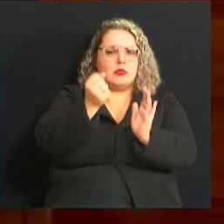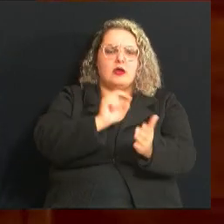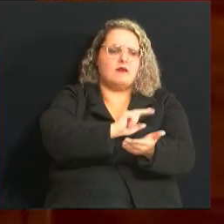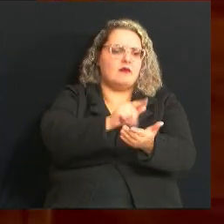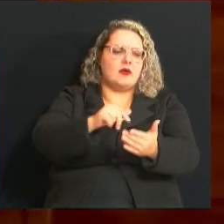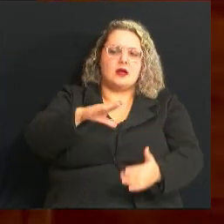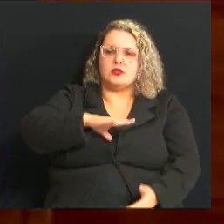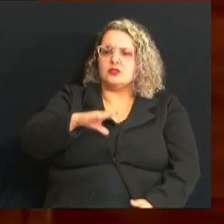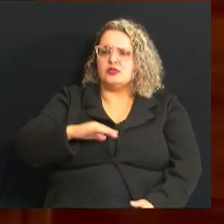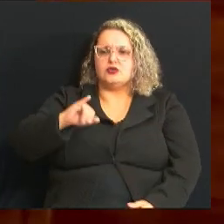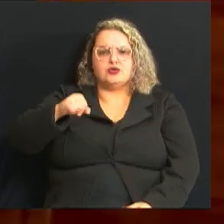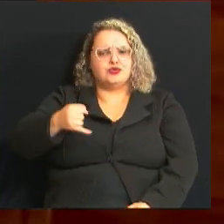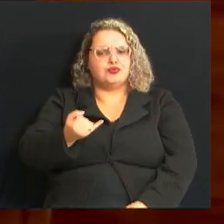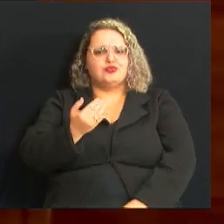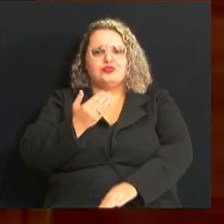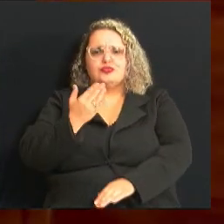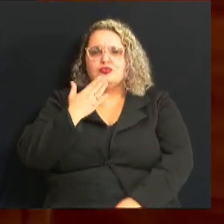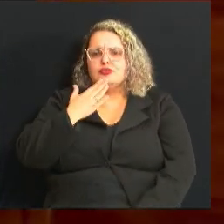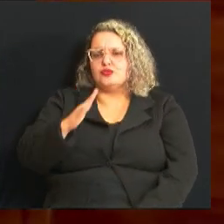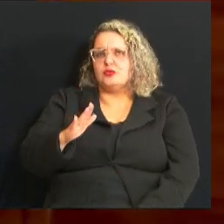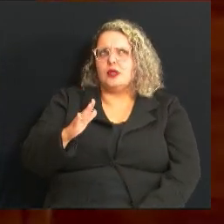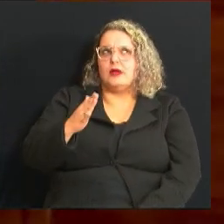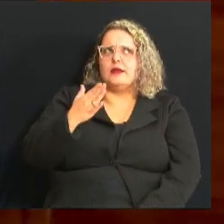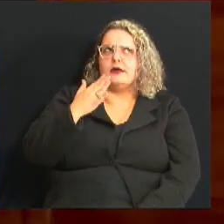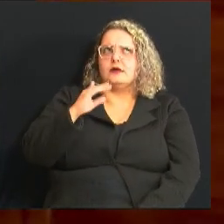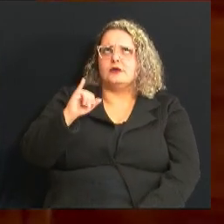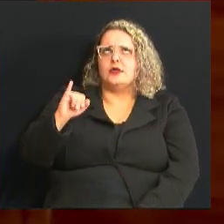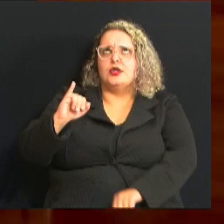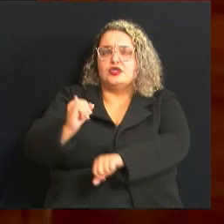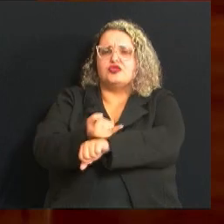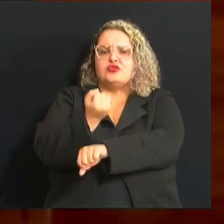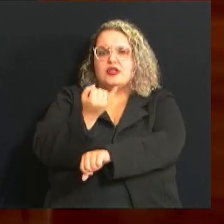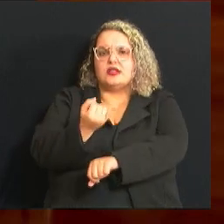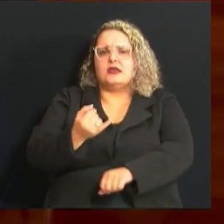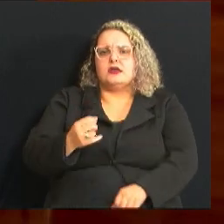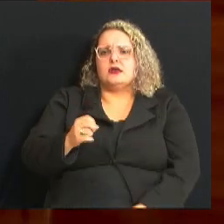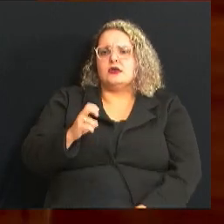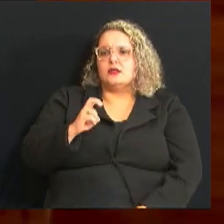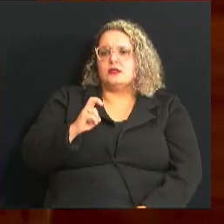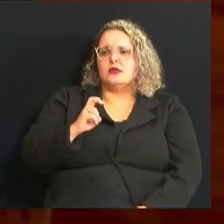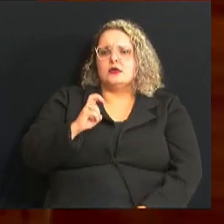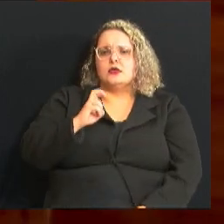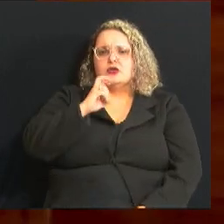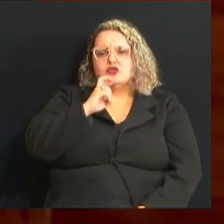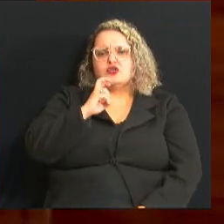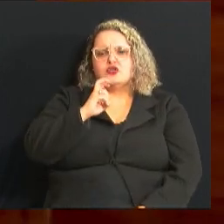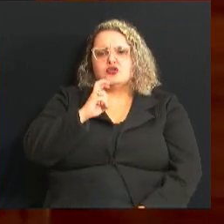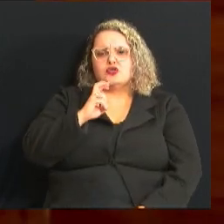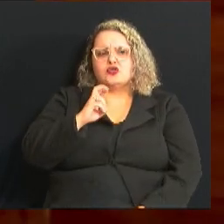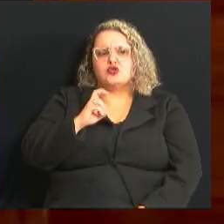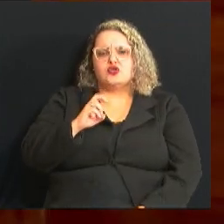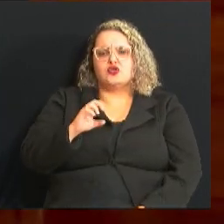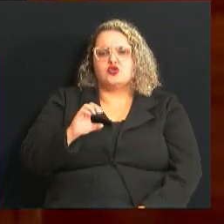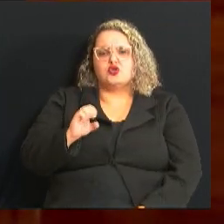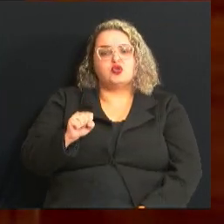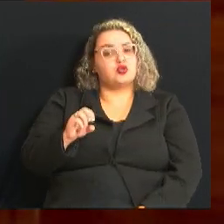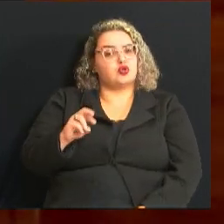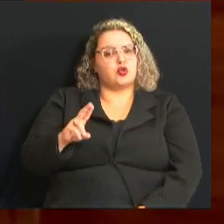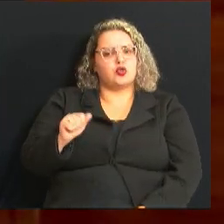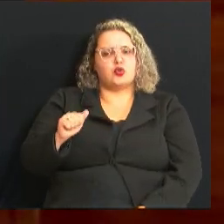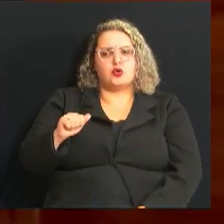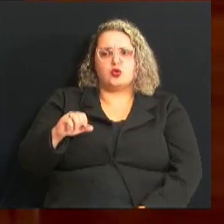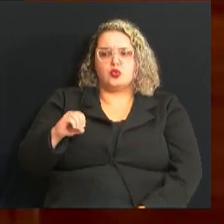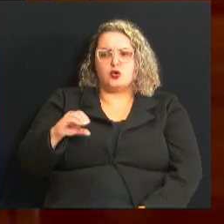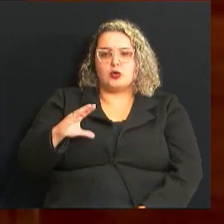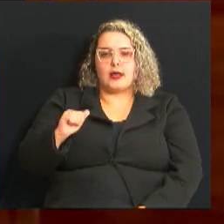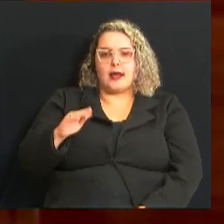como Jundiaí, Sorocaba, entre outros. E eu, na condição de vereador, estou tendo essa oportunidade, né, de um